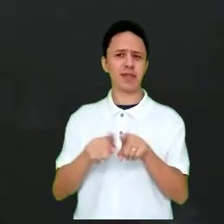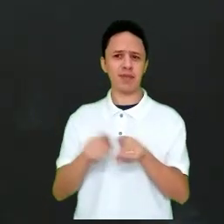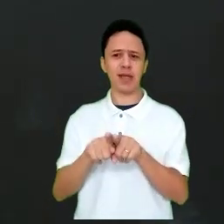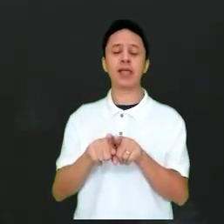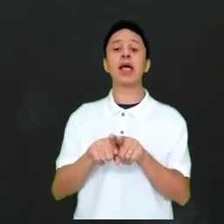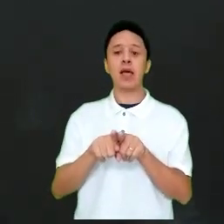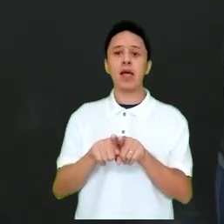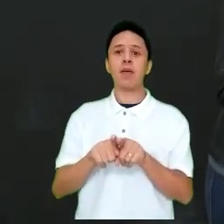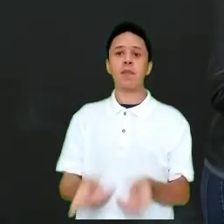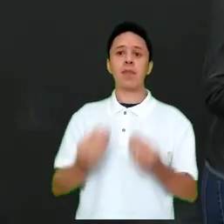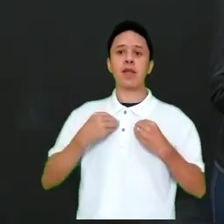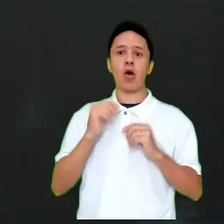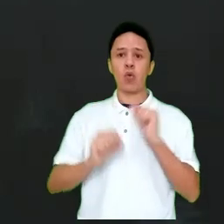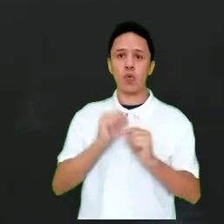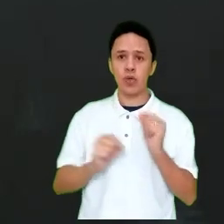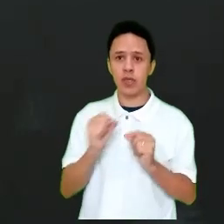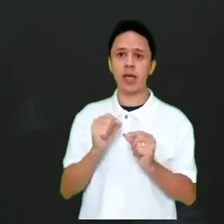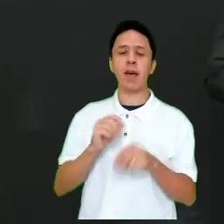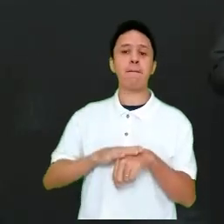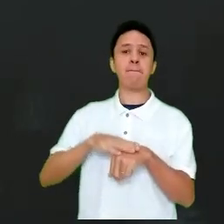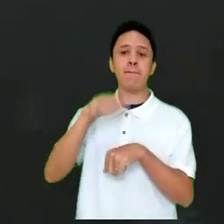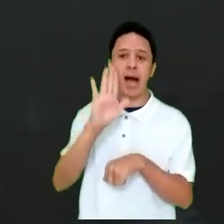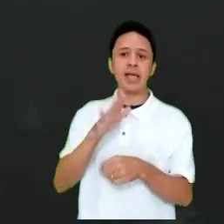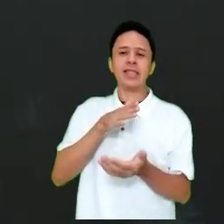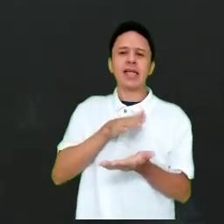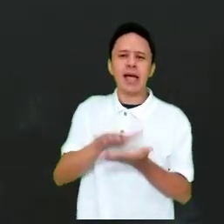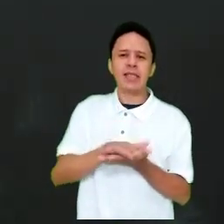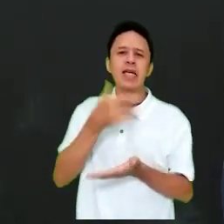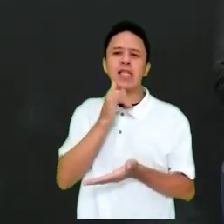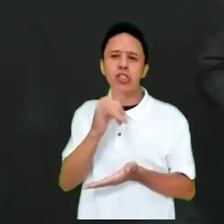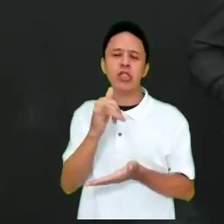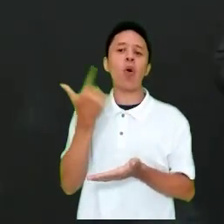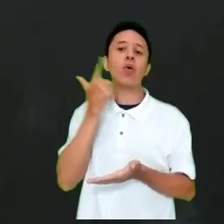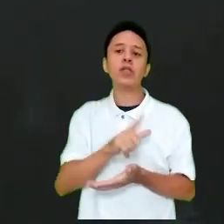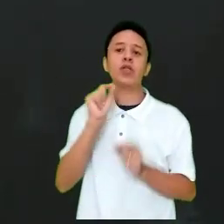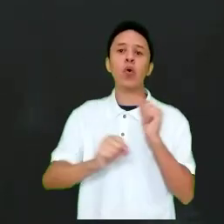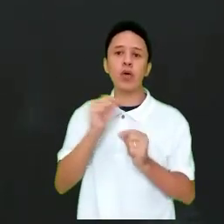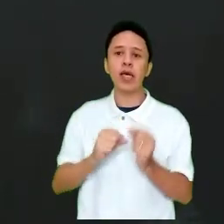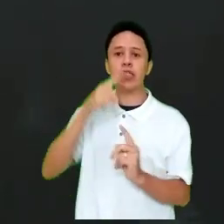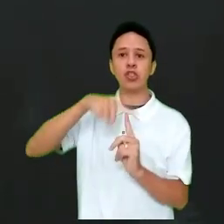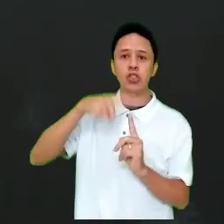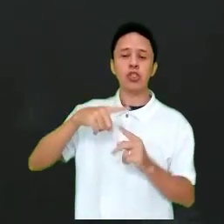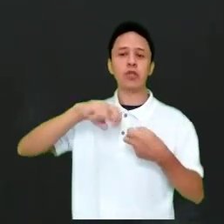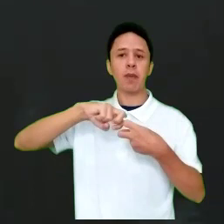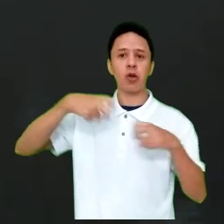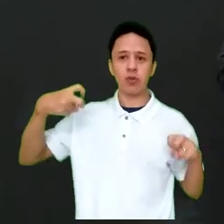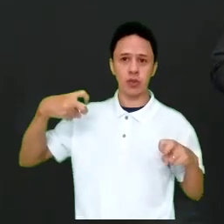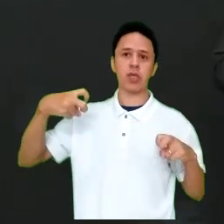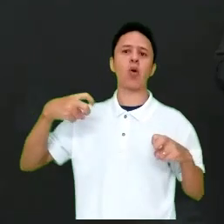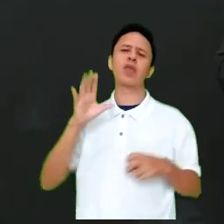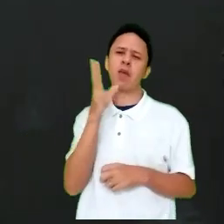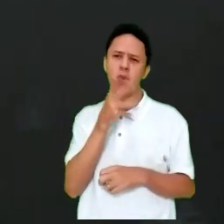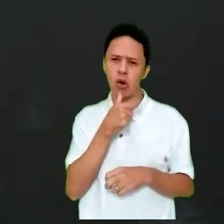probleminhas também. Afinal, isso vai me dar uma demanda de mais gasto de energia para que aconteça esse tipo de reprodução. É